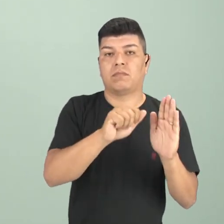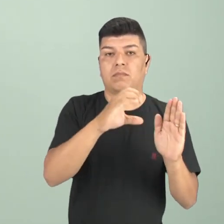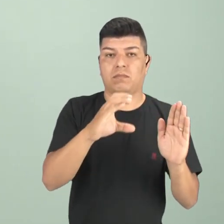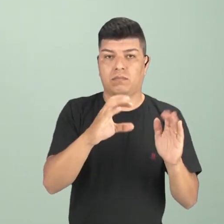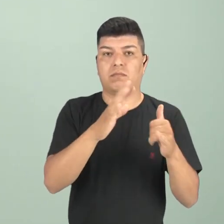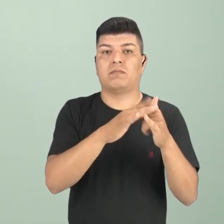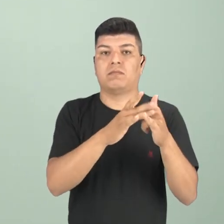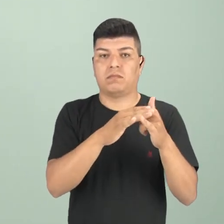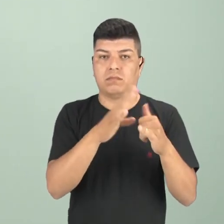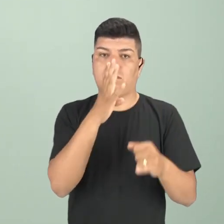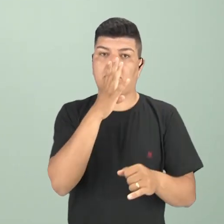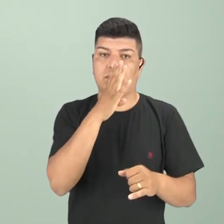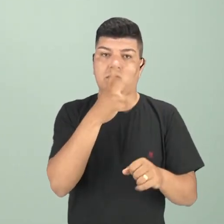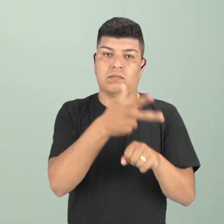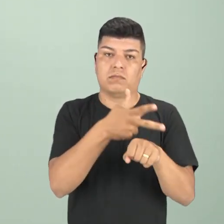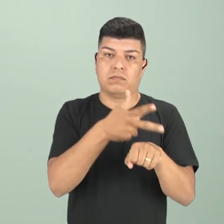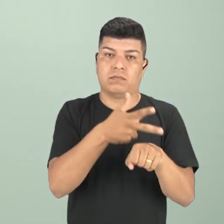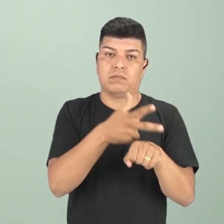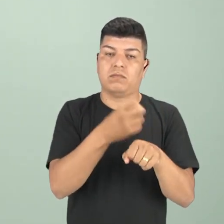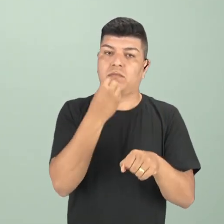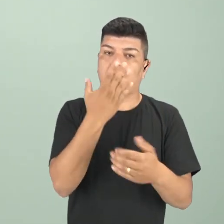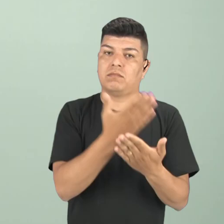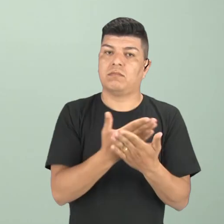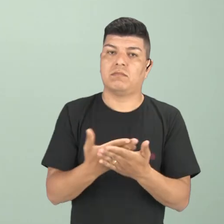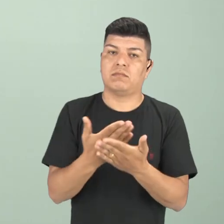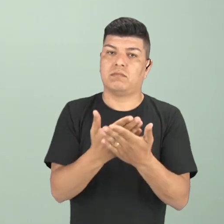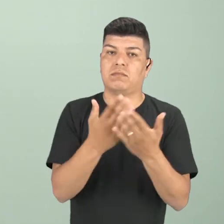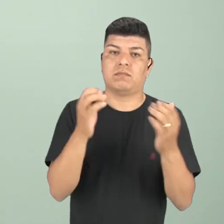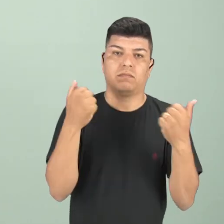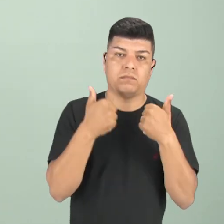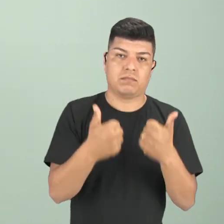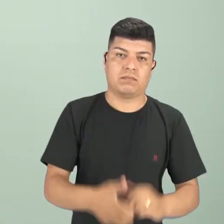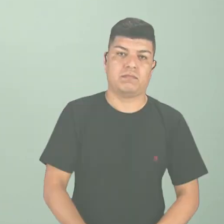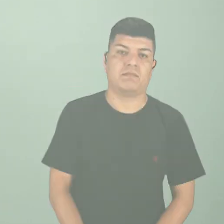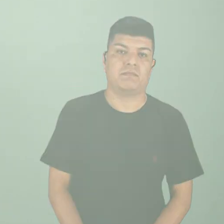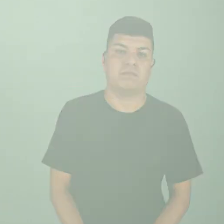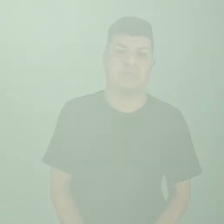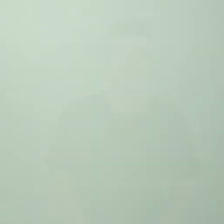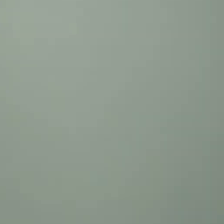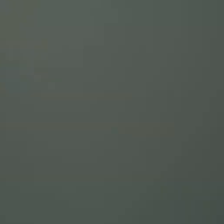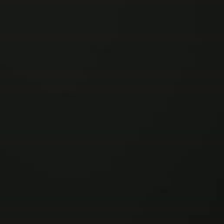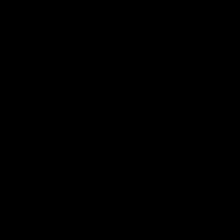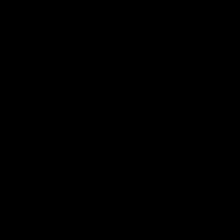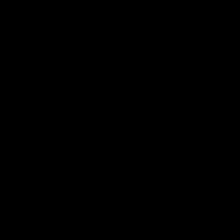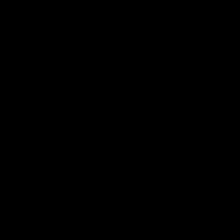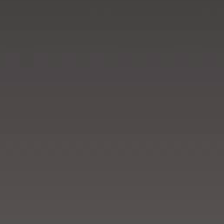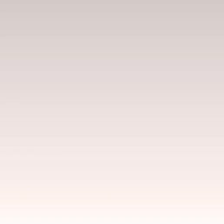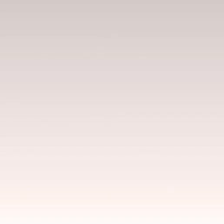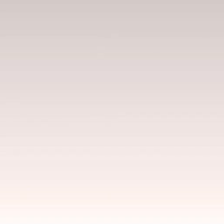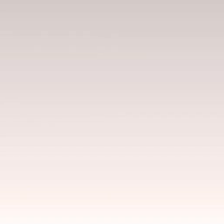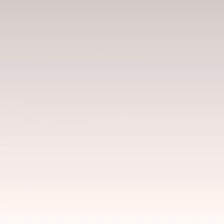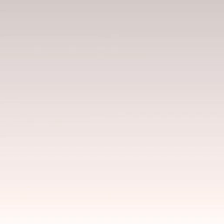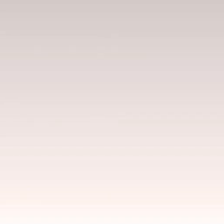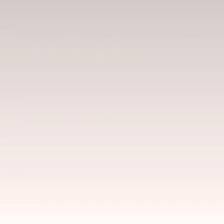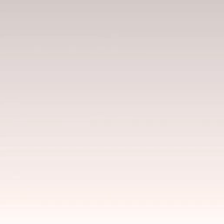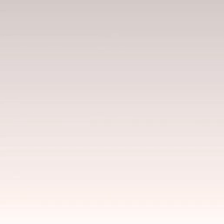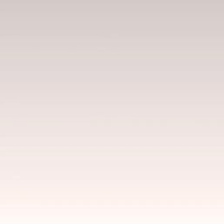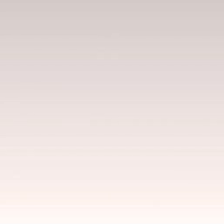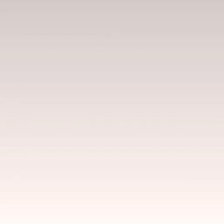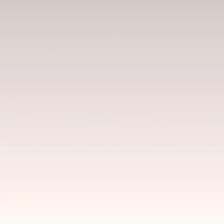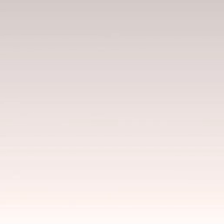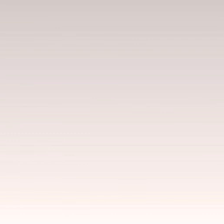YouTube assistir os vídeos Bons estudos e fica em um E aí